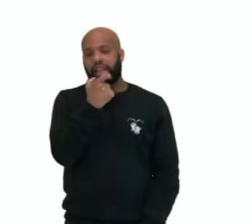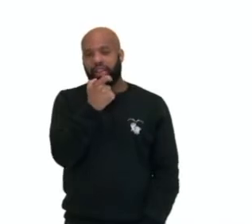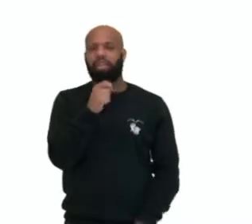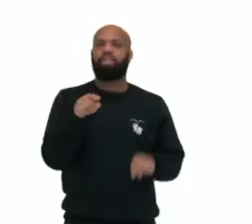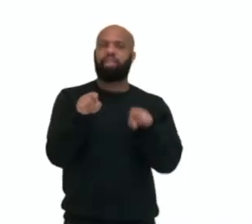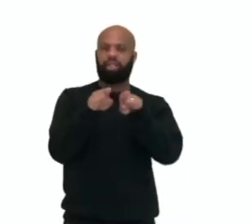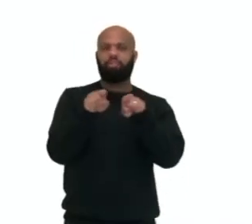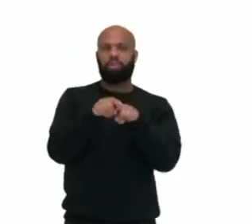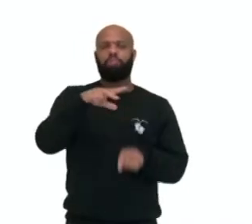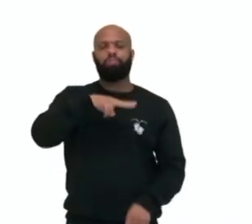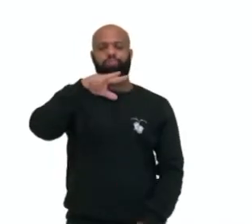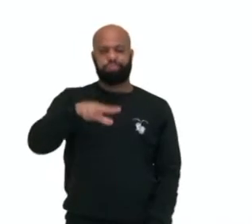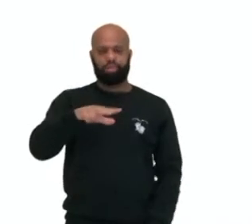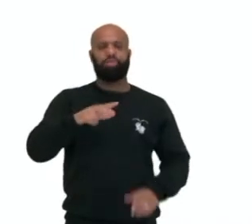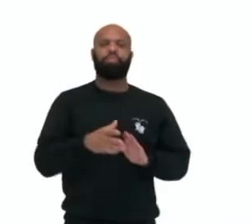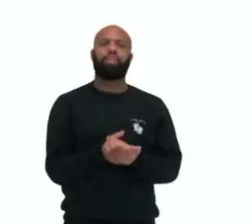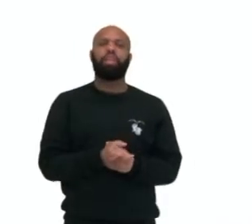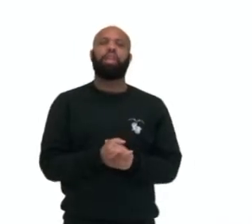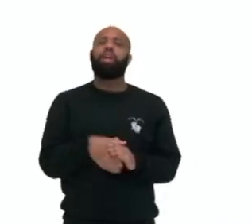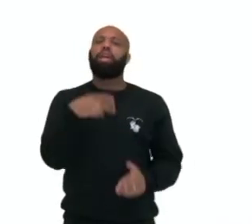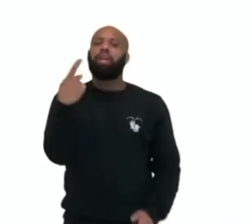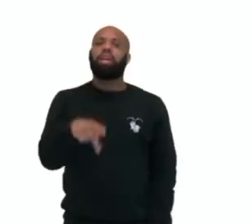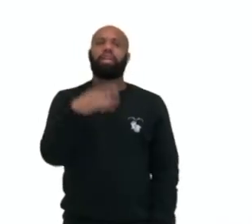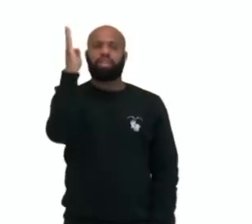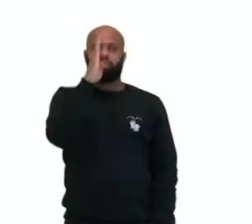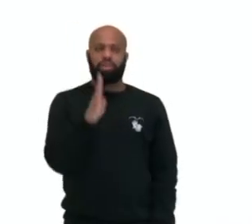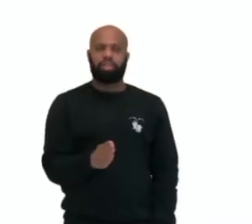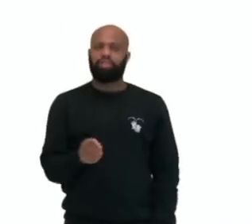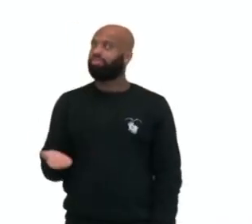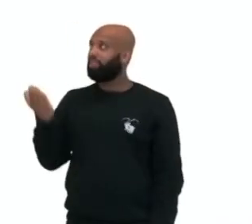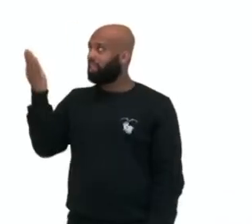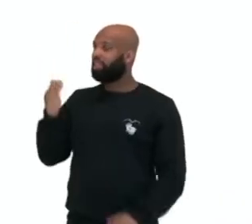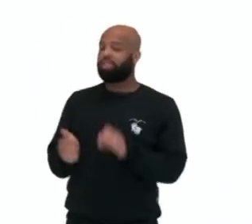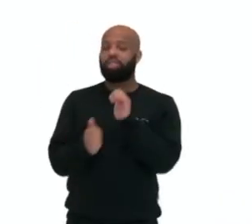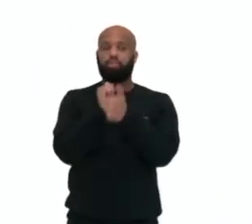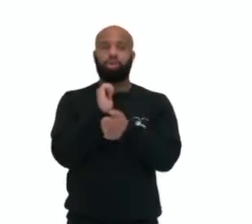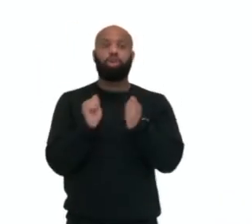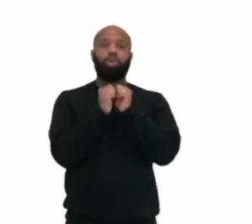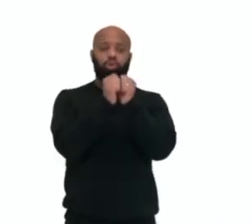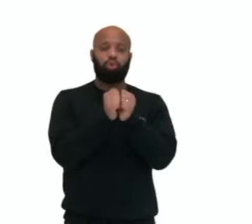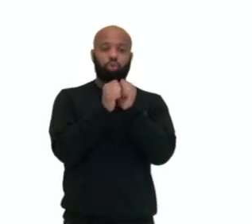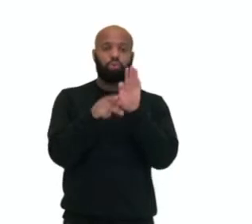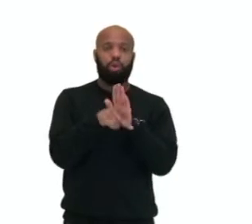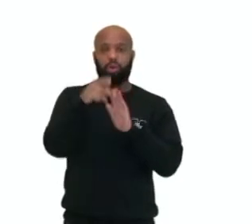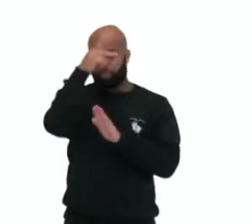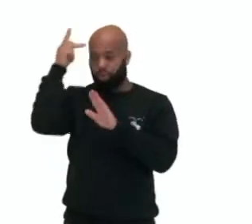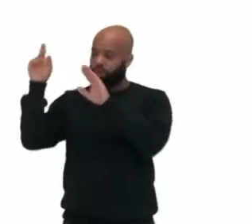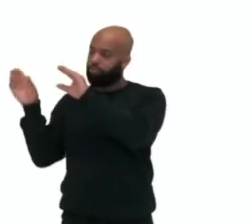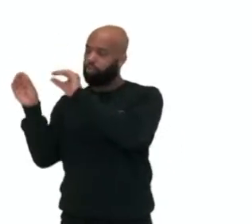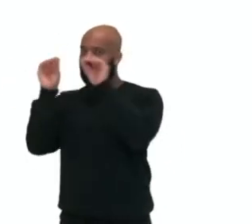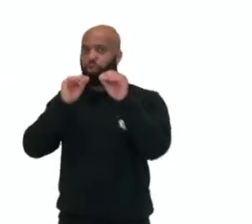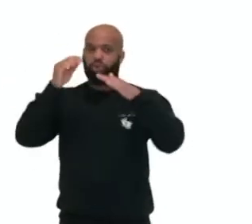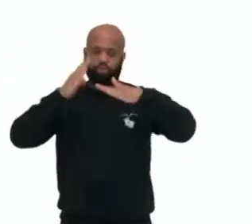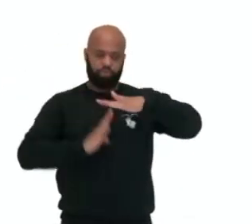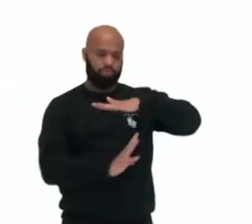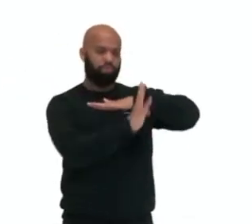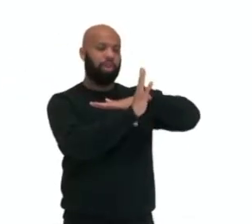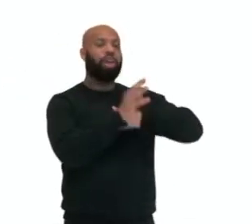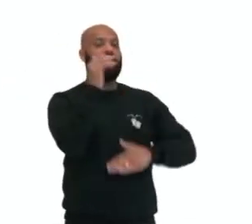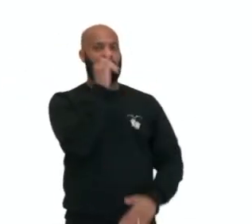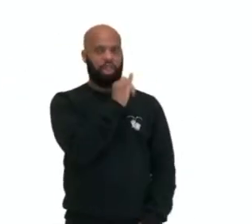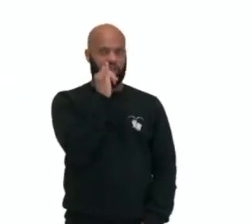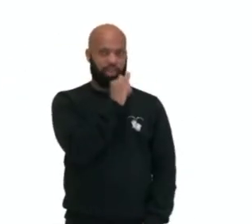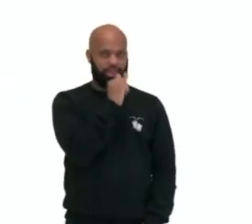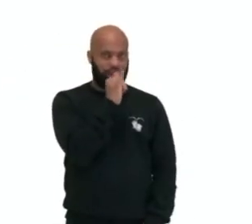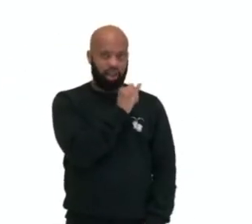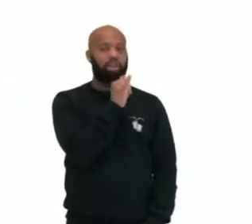Portugal. No Brasil, a bocha chegou com os imigrantes europeus, principalmente os italianos,